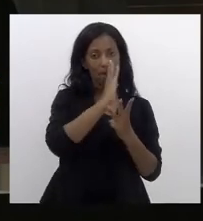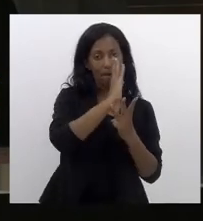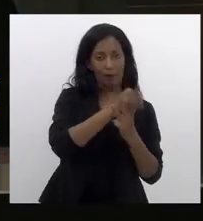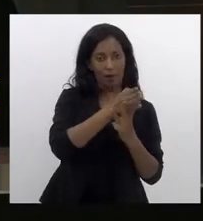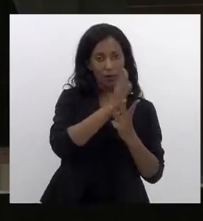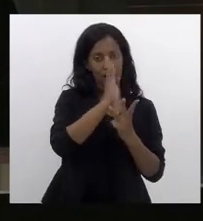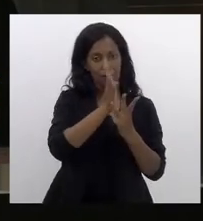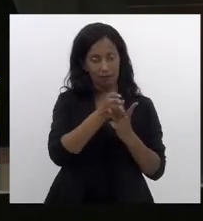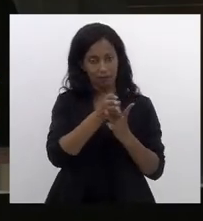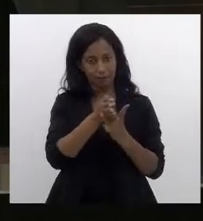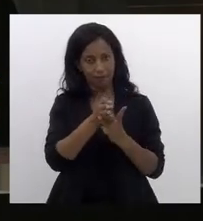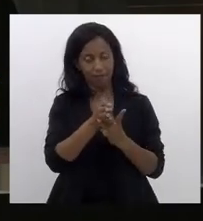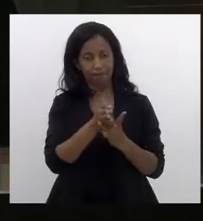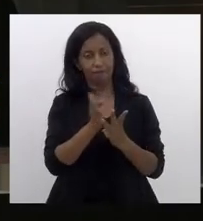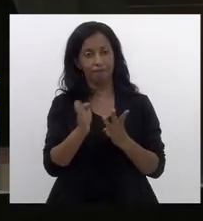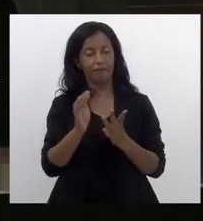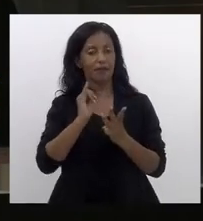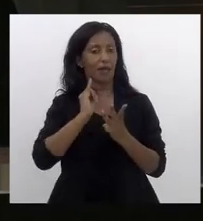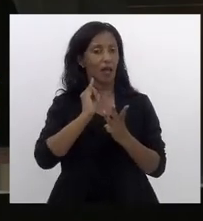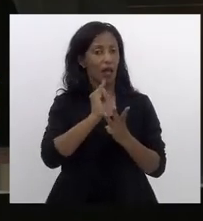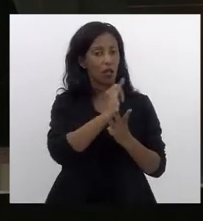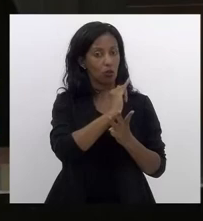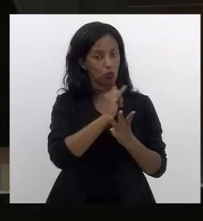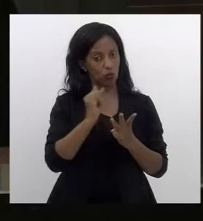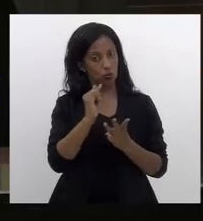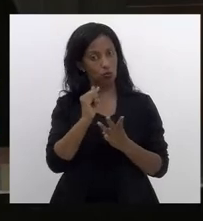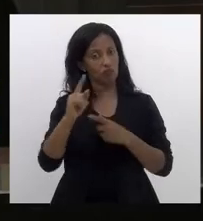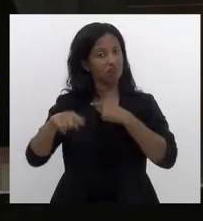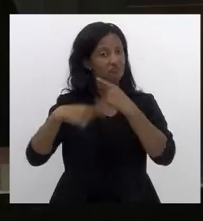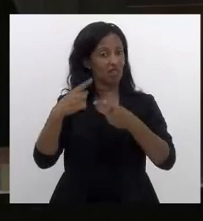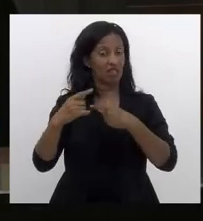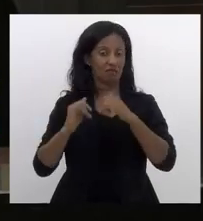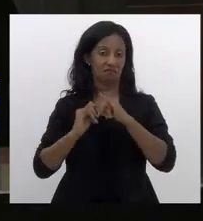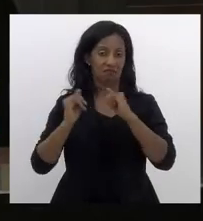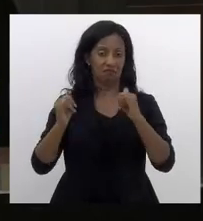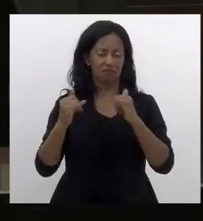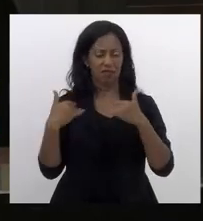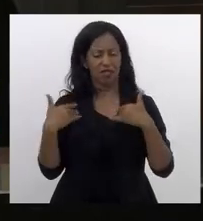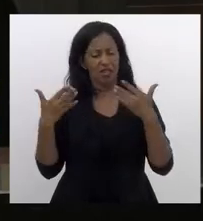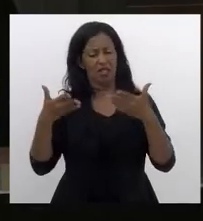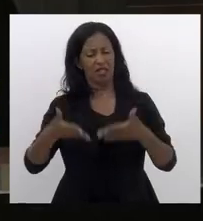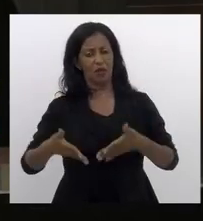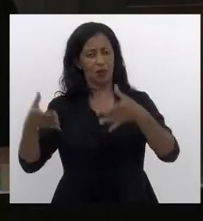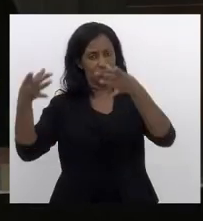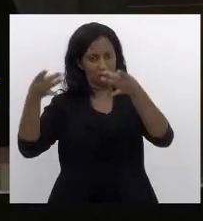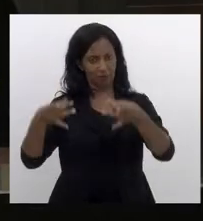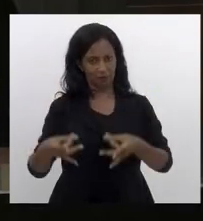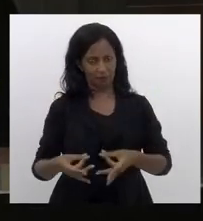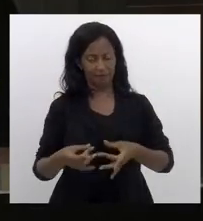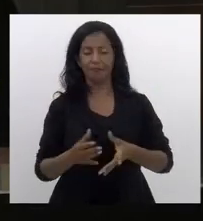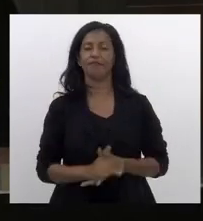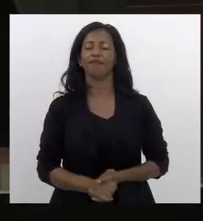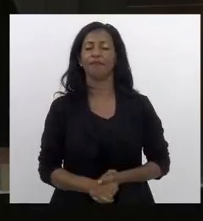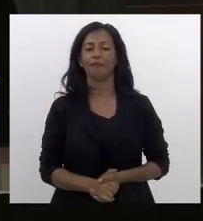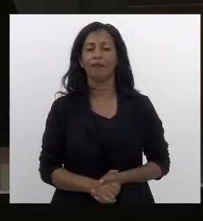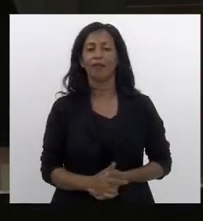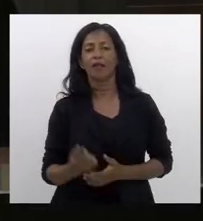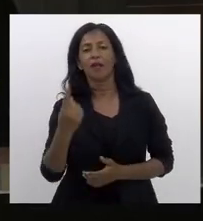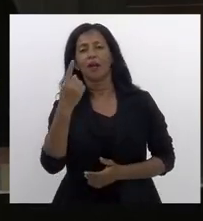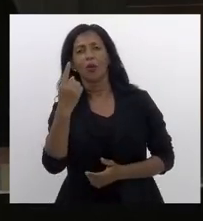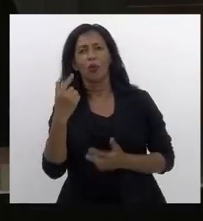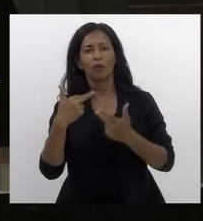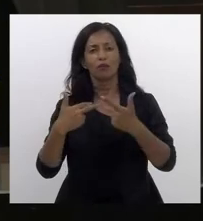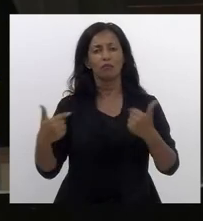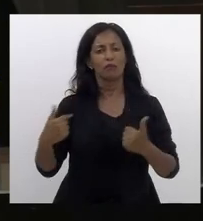parceladamente, em anúncio que fará. E aí entro eu para esclarecer. Uma das coisas que